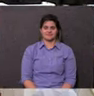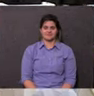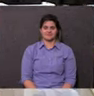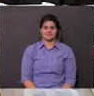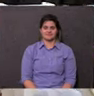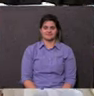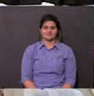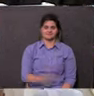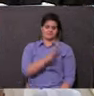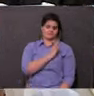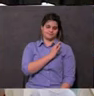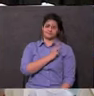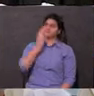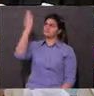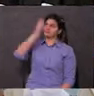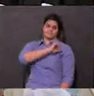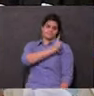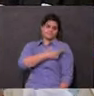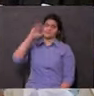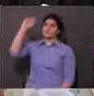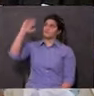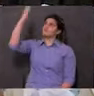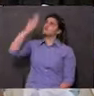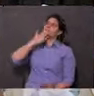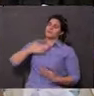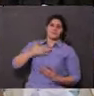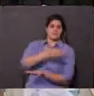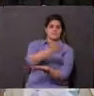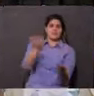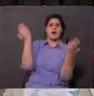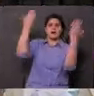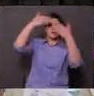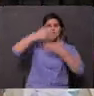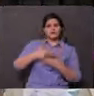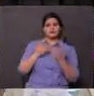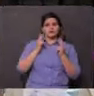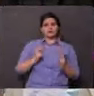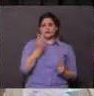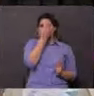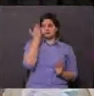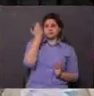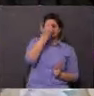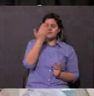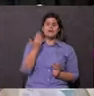O Senhor Omnipotente nos dê uma noite tranquila e, no fim da vida, uma santa morte. Amém.